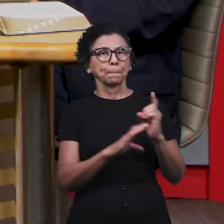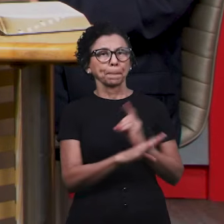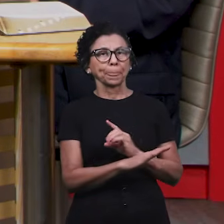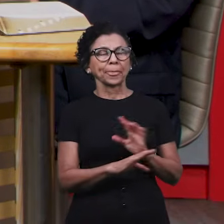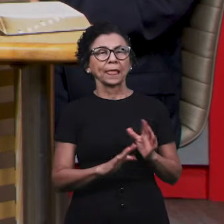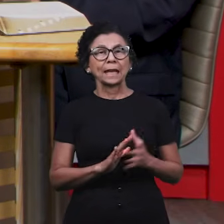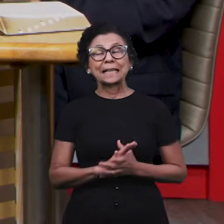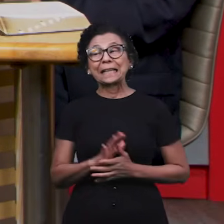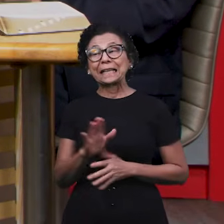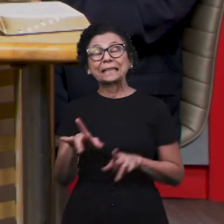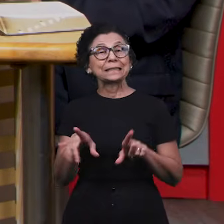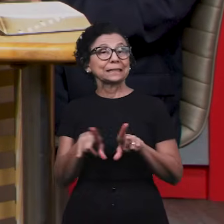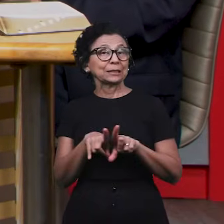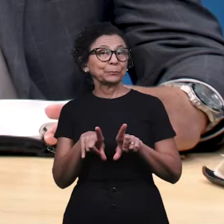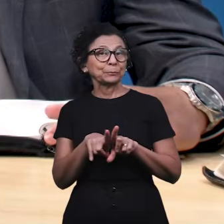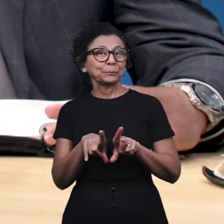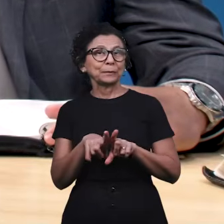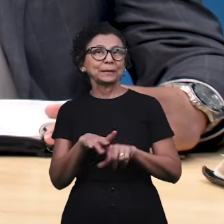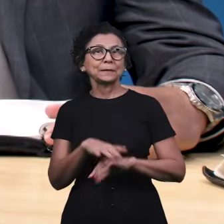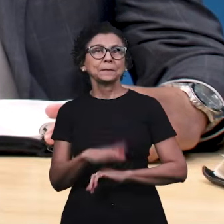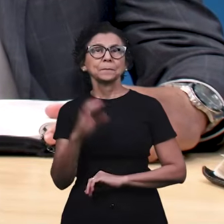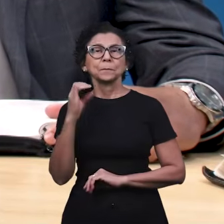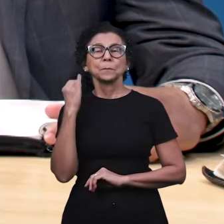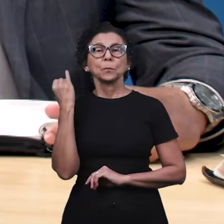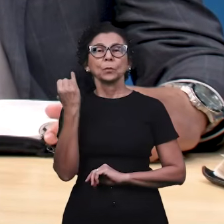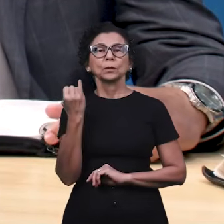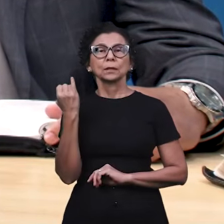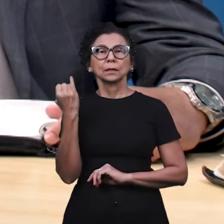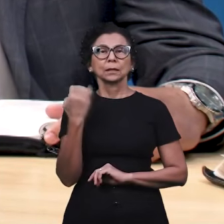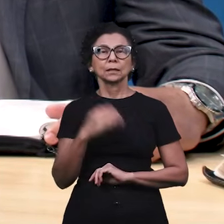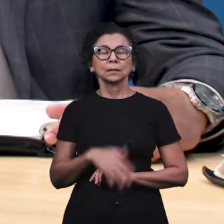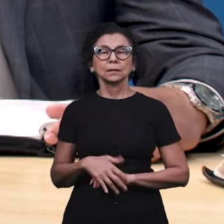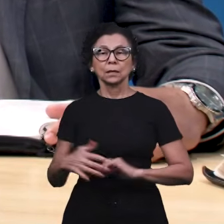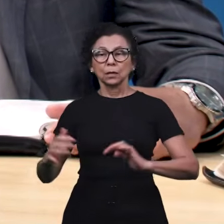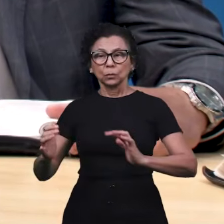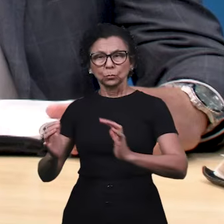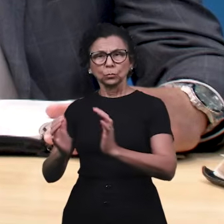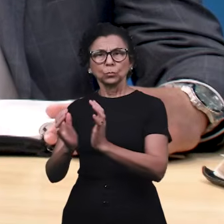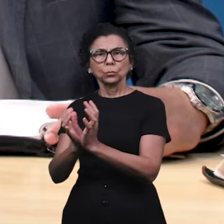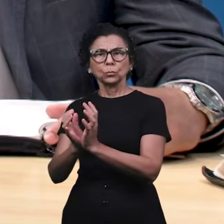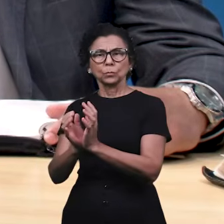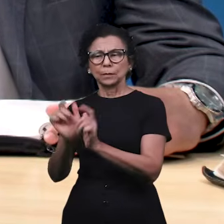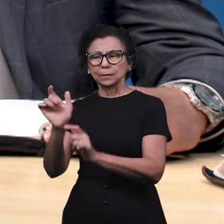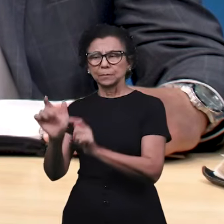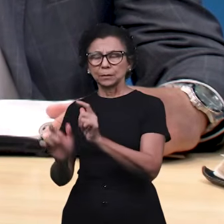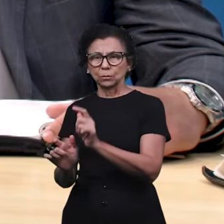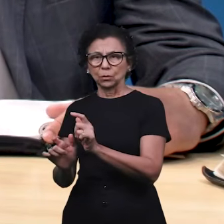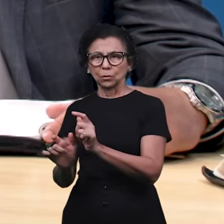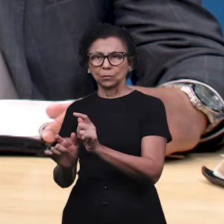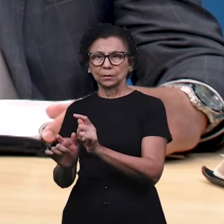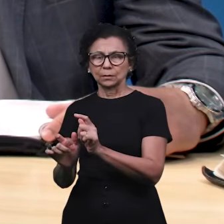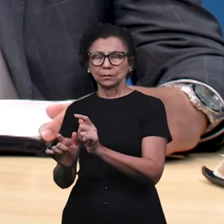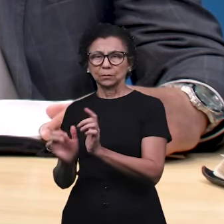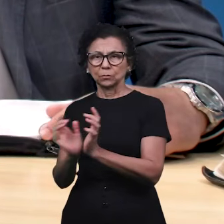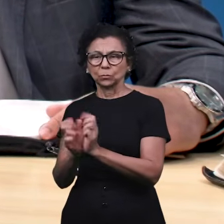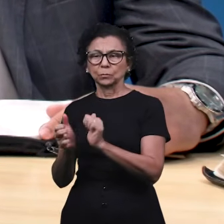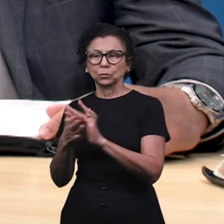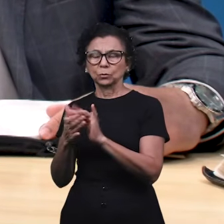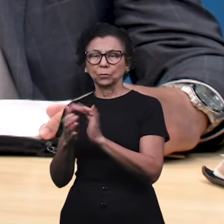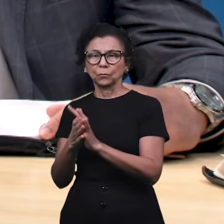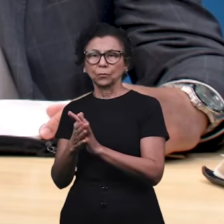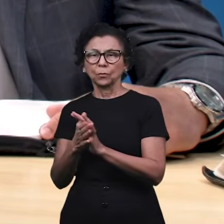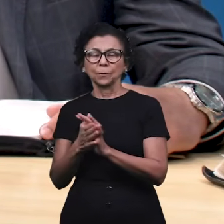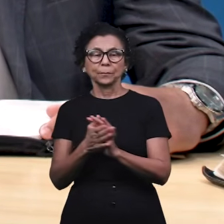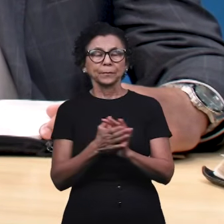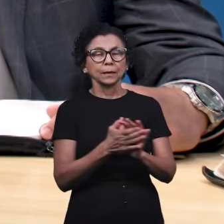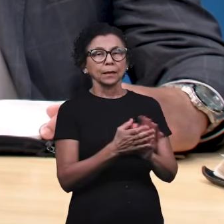Arthur falou também, a gente traz a importância dos membros do grupo de louvor participar do culto profético. Porque é no culto